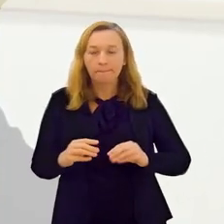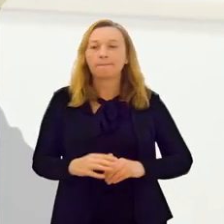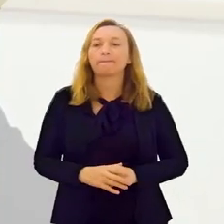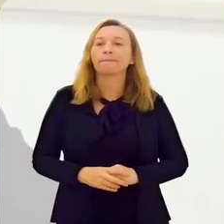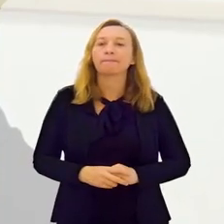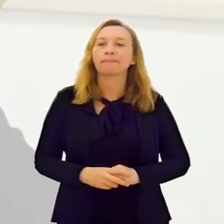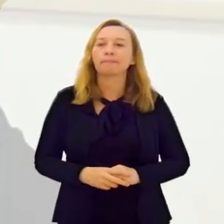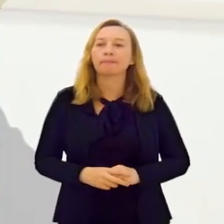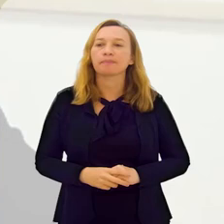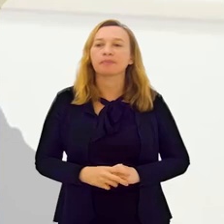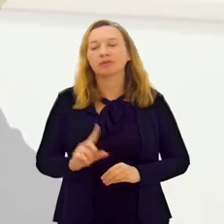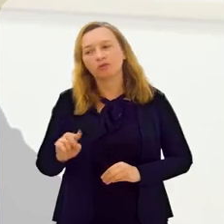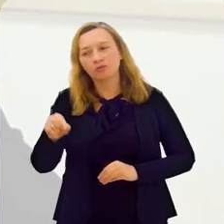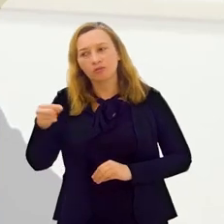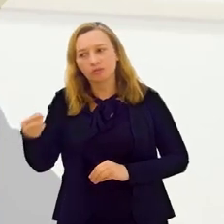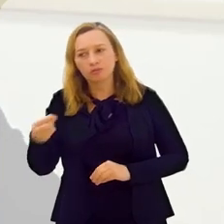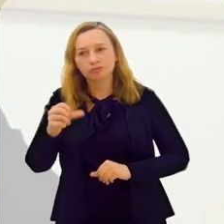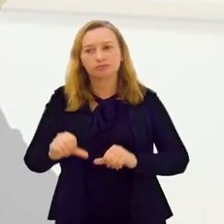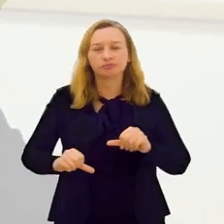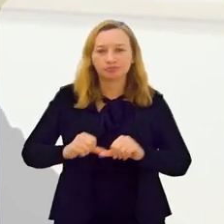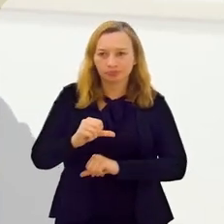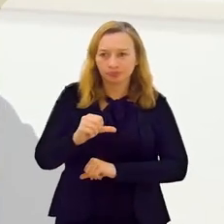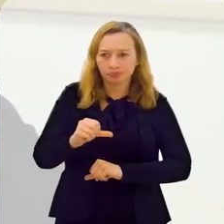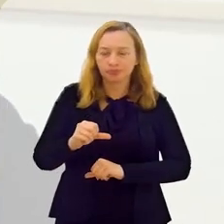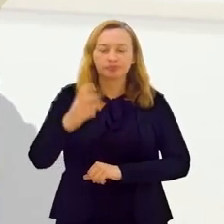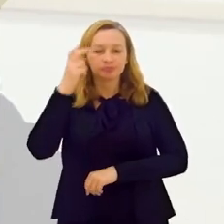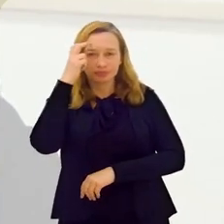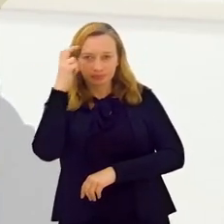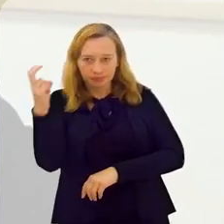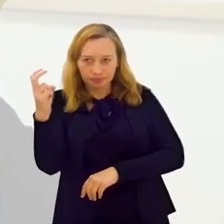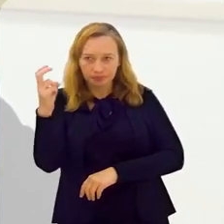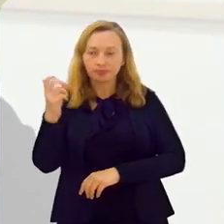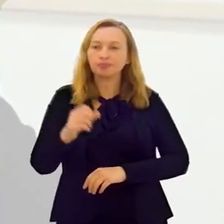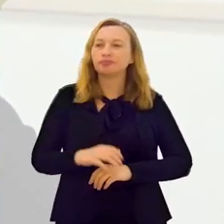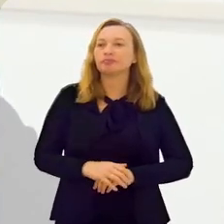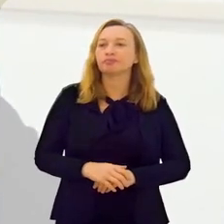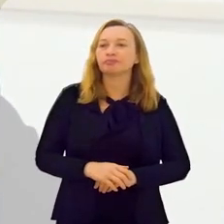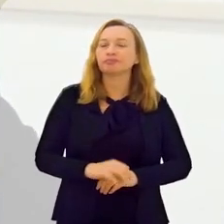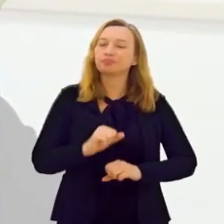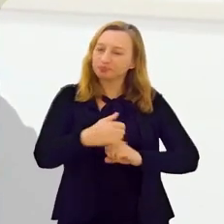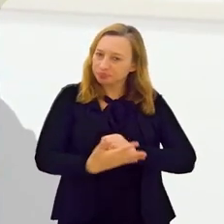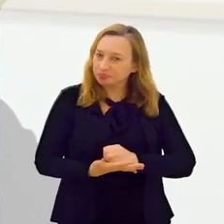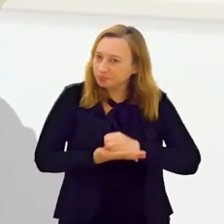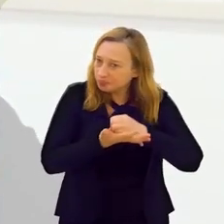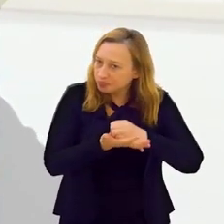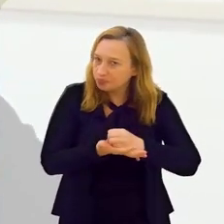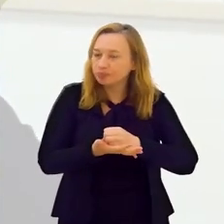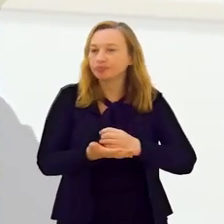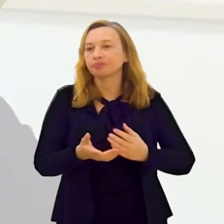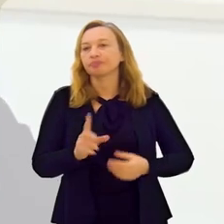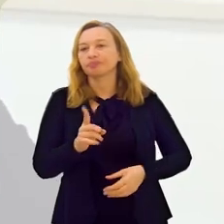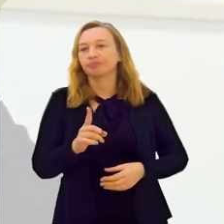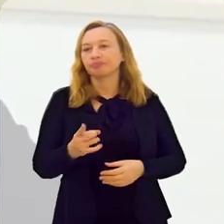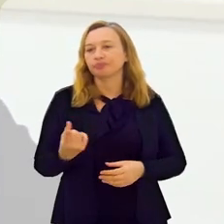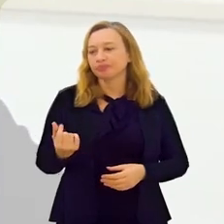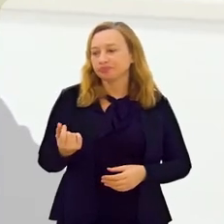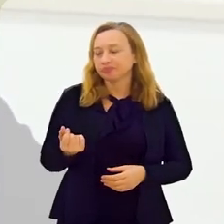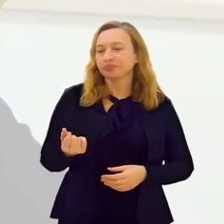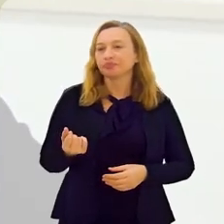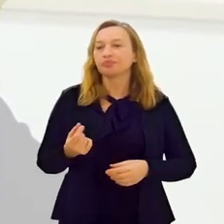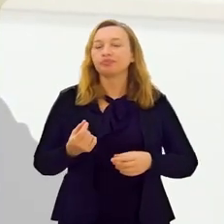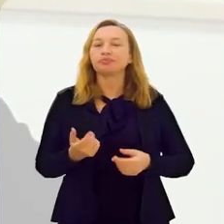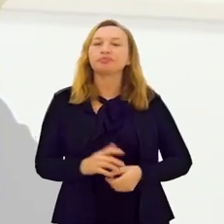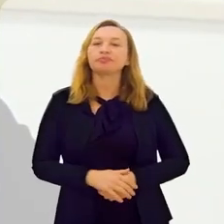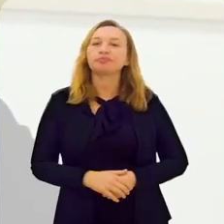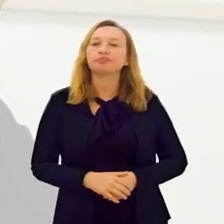E todos eles, depois de uma transformação de cultura, de cultura da sustentabilidade, não